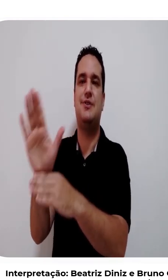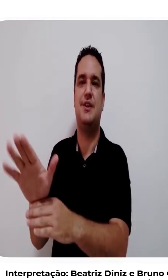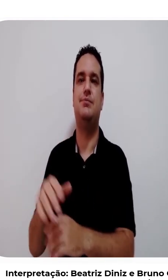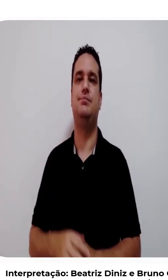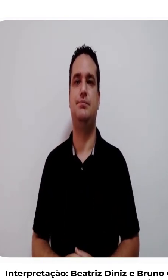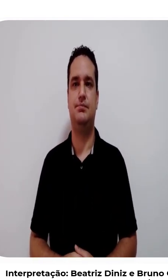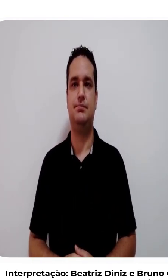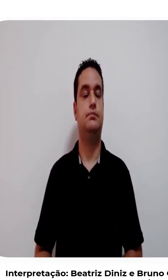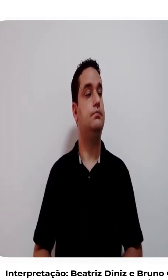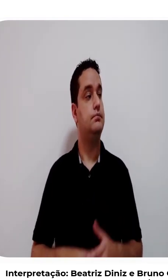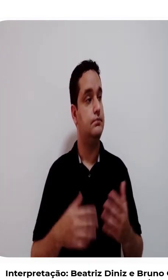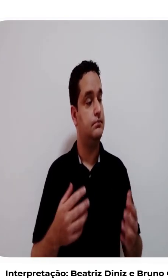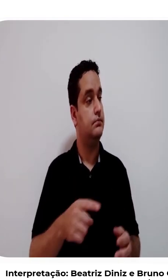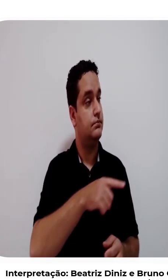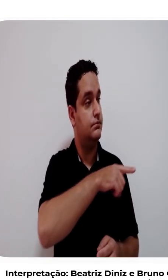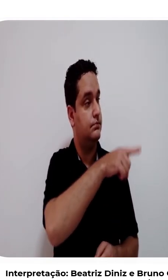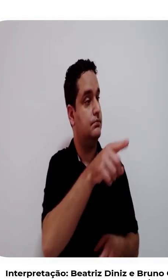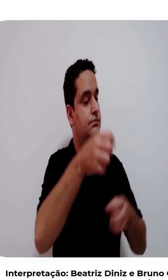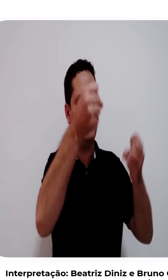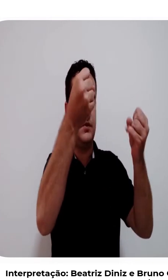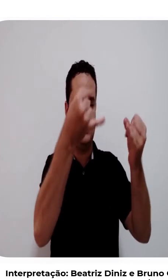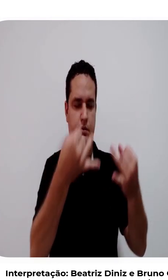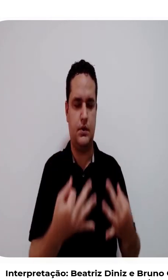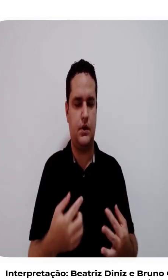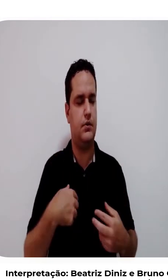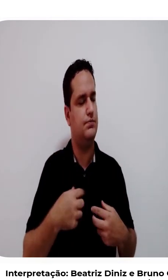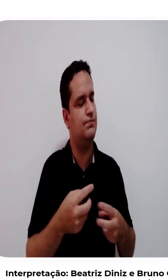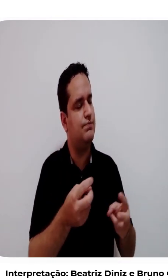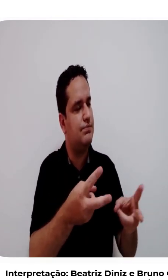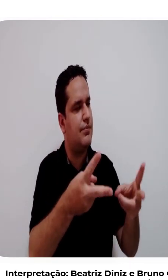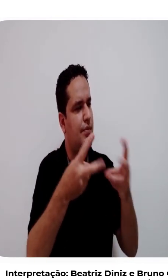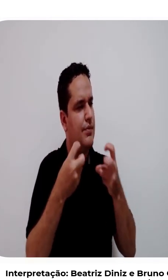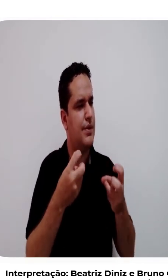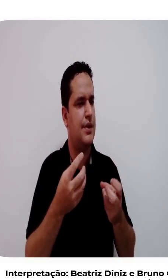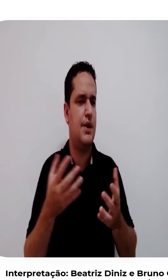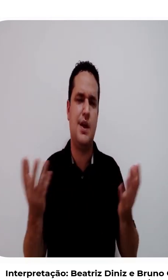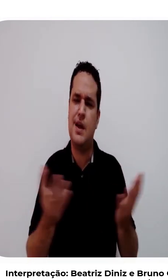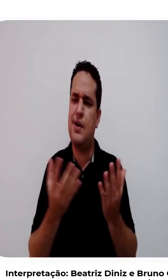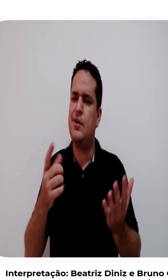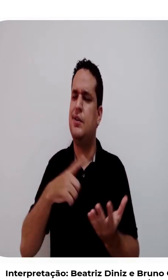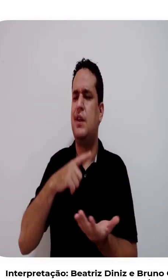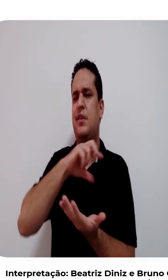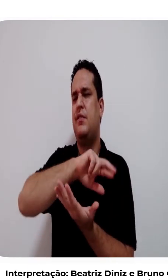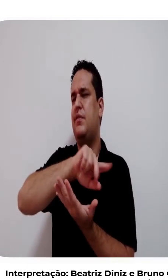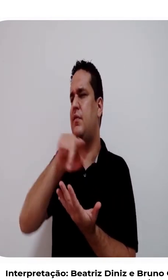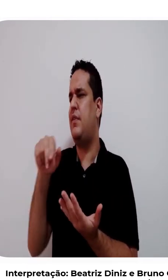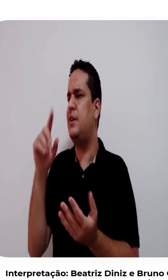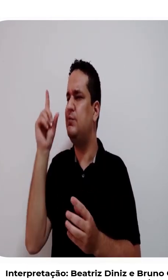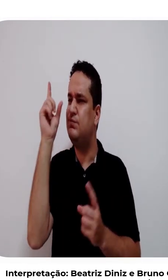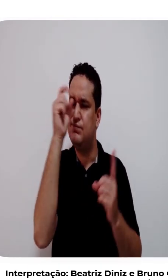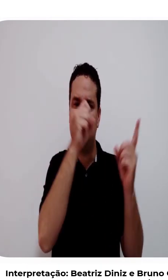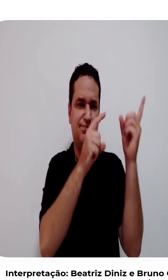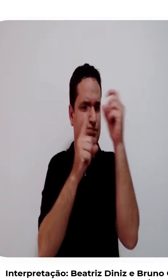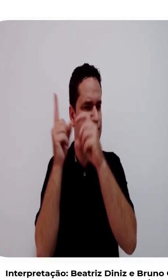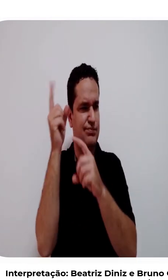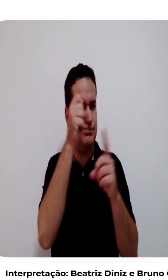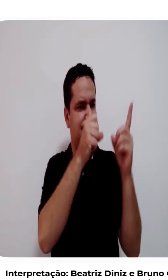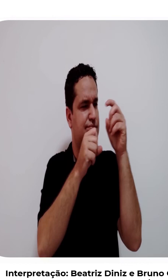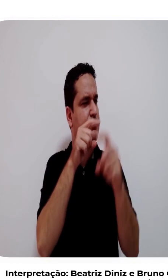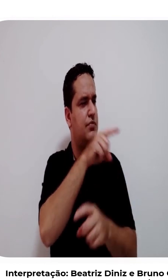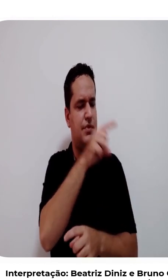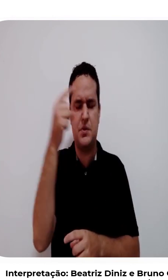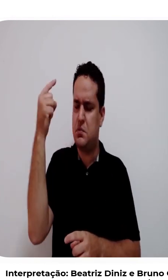tantos desafios, vocês têm se reinventado em suas mediações e interações, de forma a continuar acompanhando os